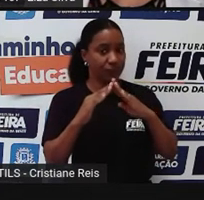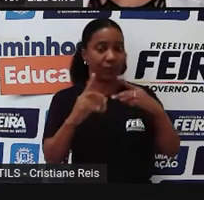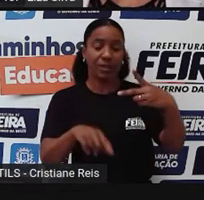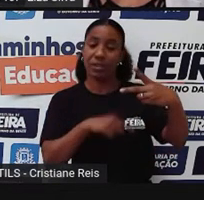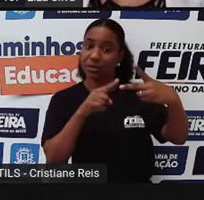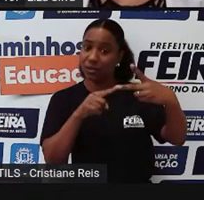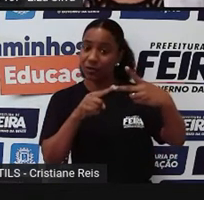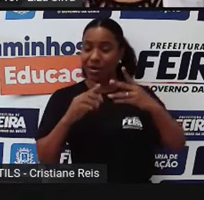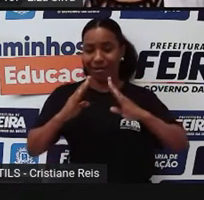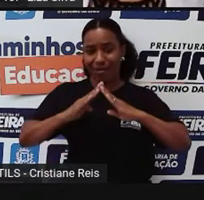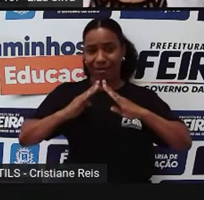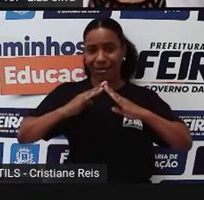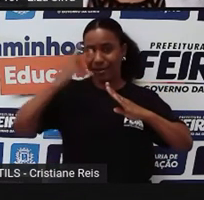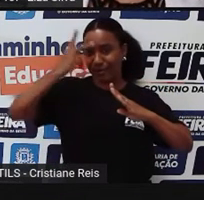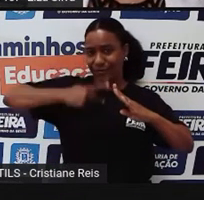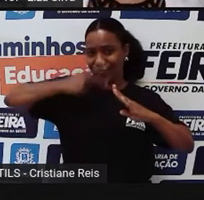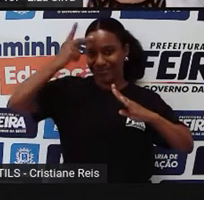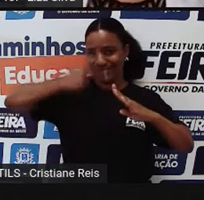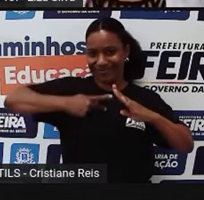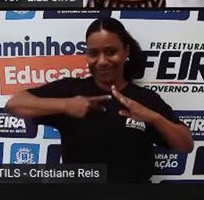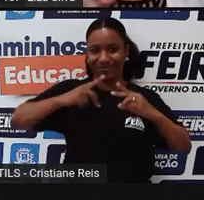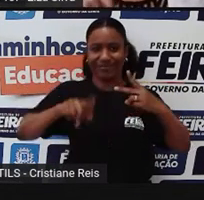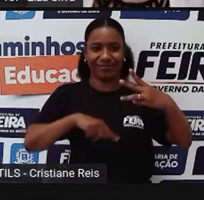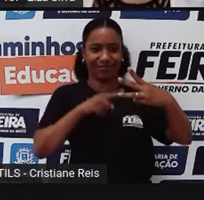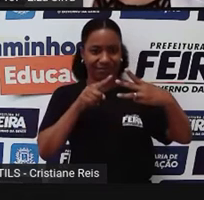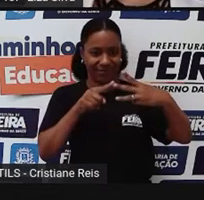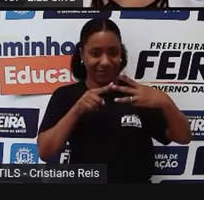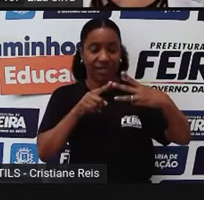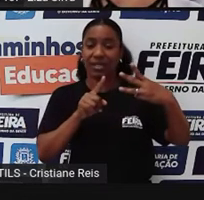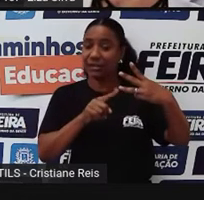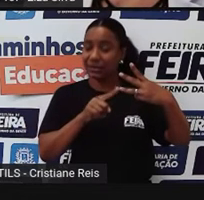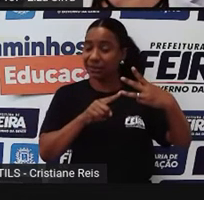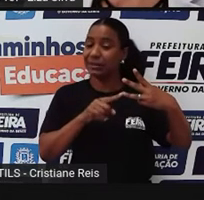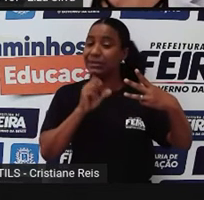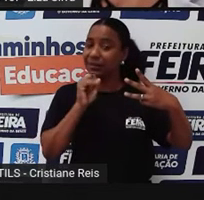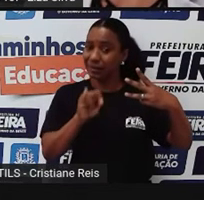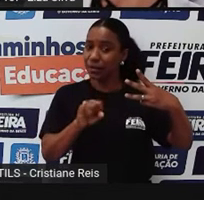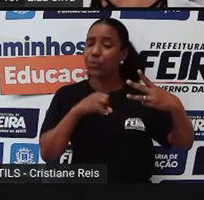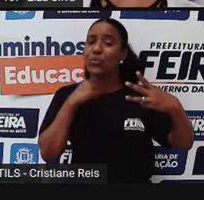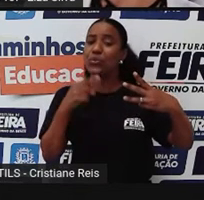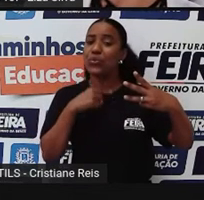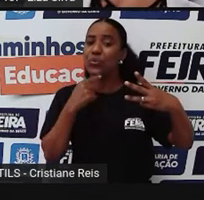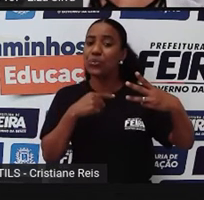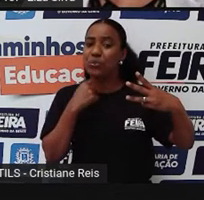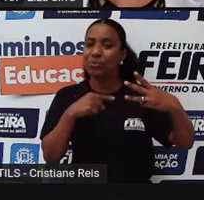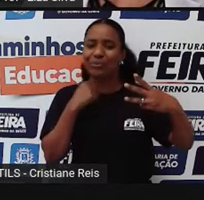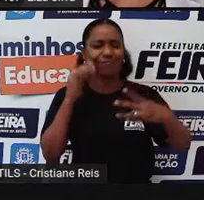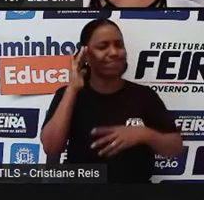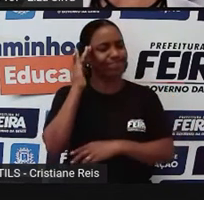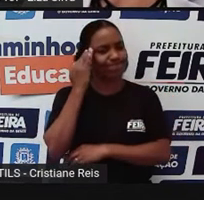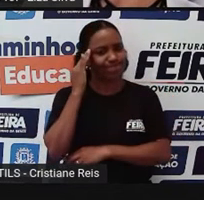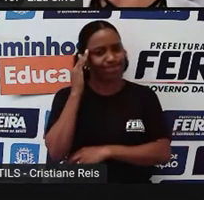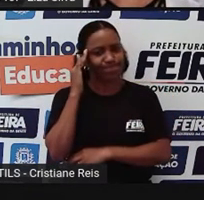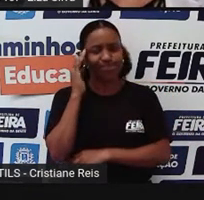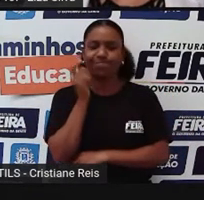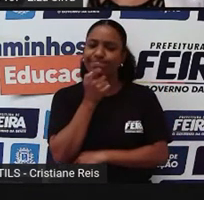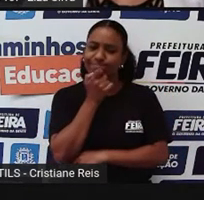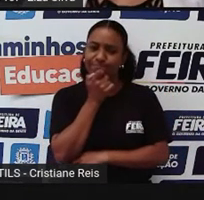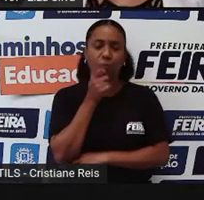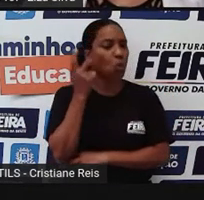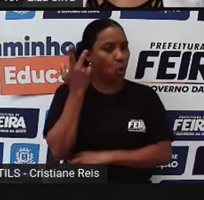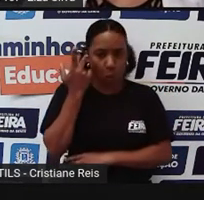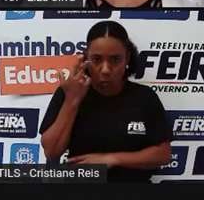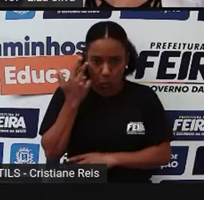atividade de casa homework e aquelas dúvidas que surgem durante a aula que é muito natural